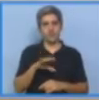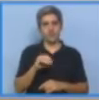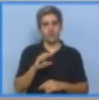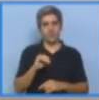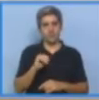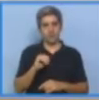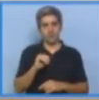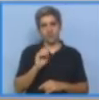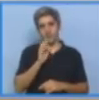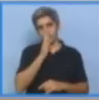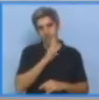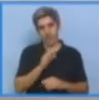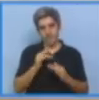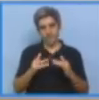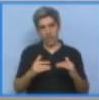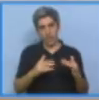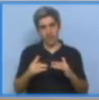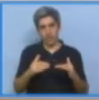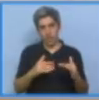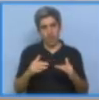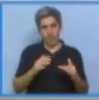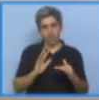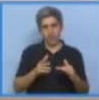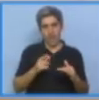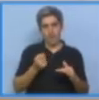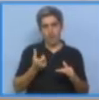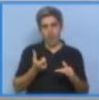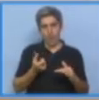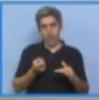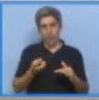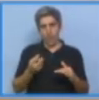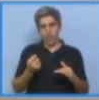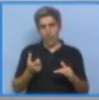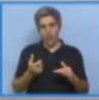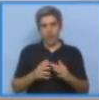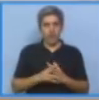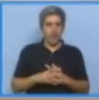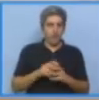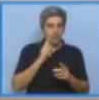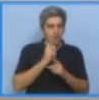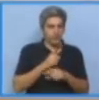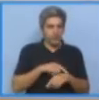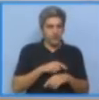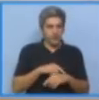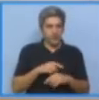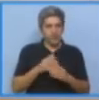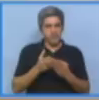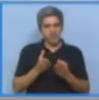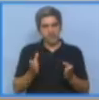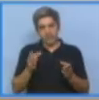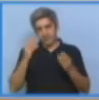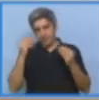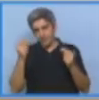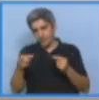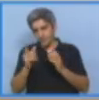a praticar mesmo futebol, já somos poucos, não é? Mas, ao mesmo tempo, abrimos este espírito.